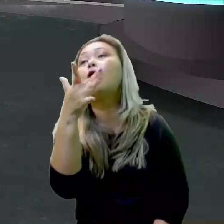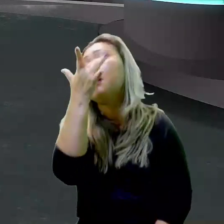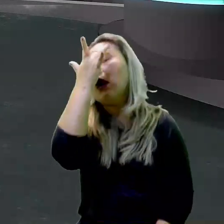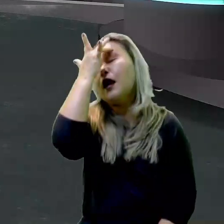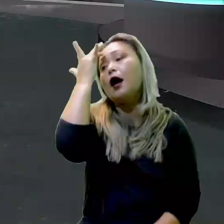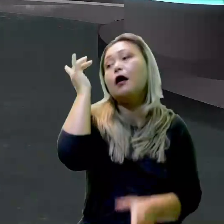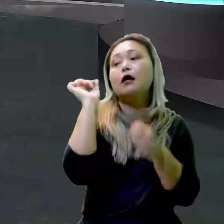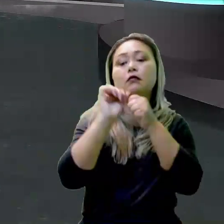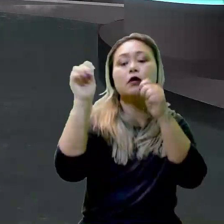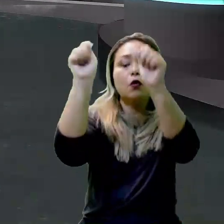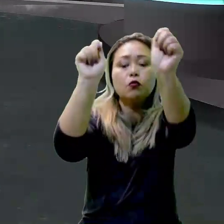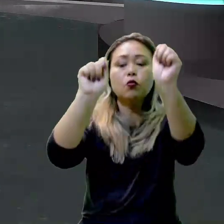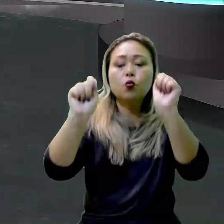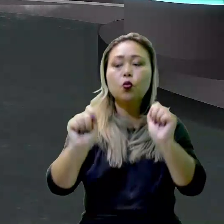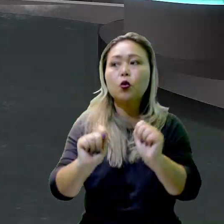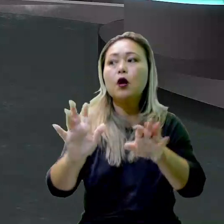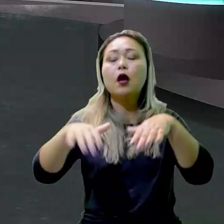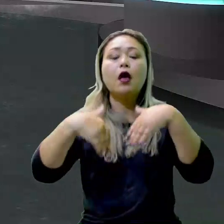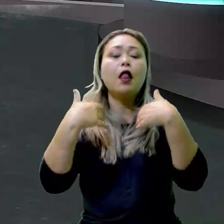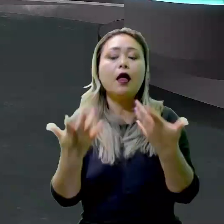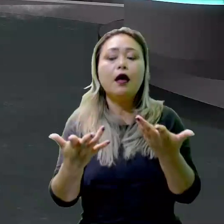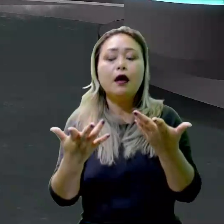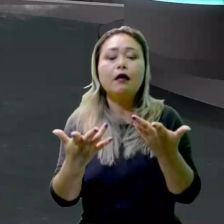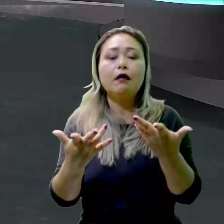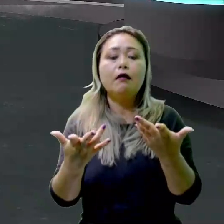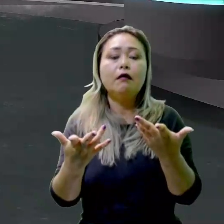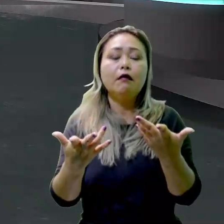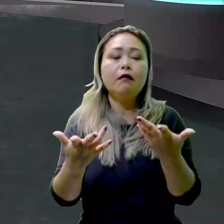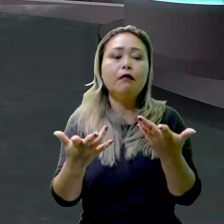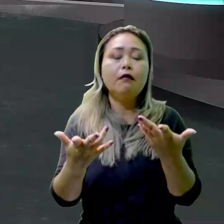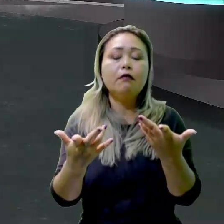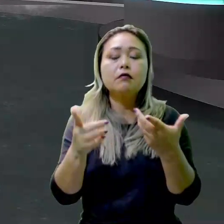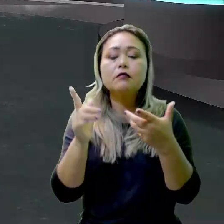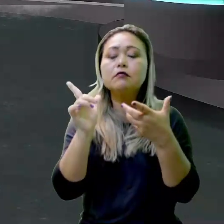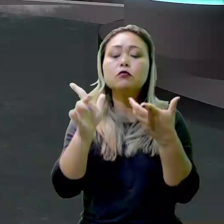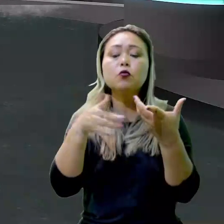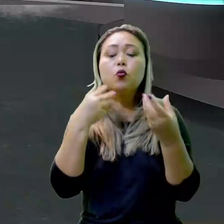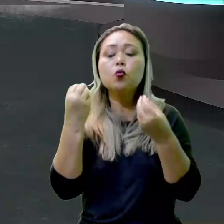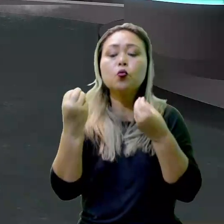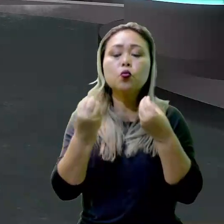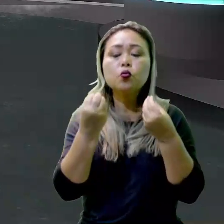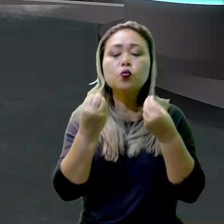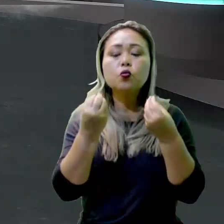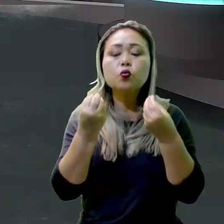que fez essa escultura, ela se baseou